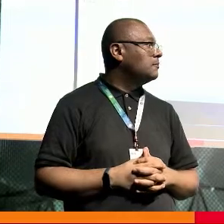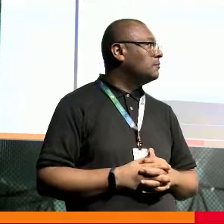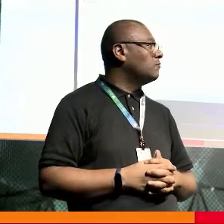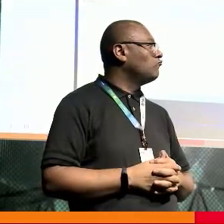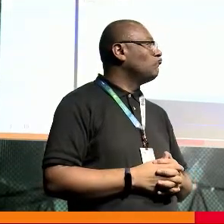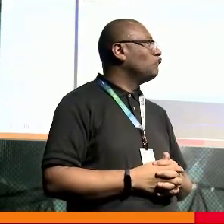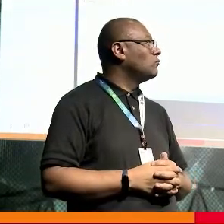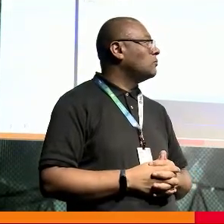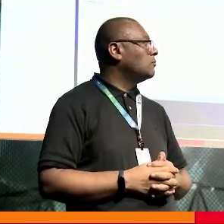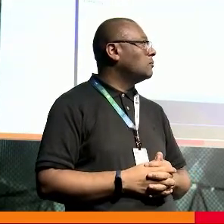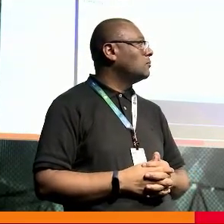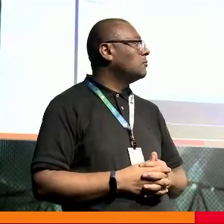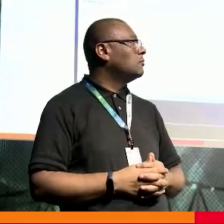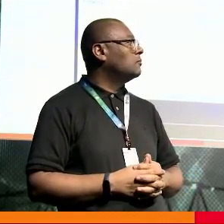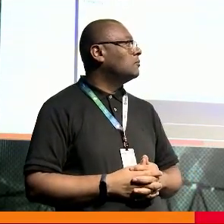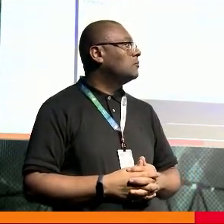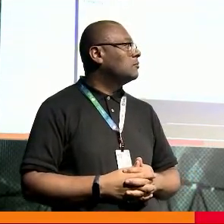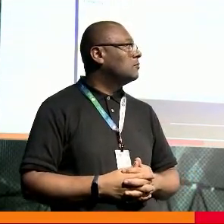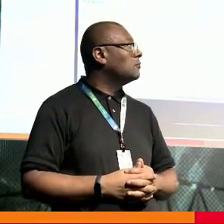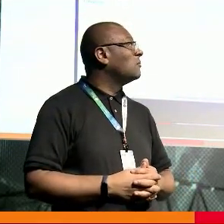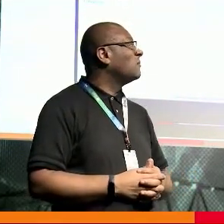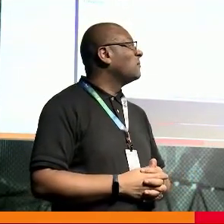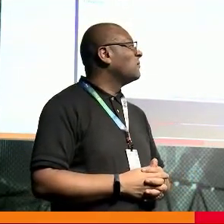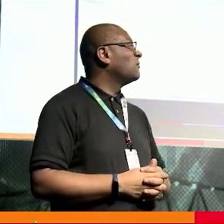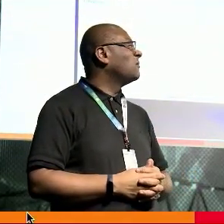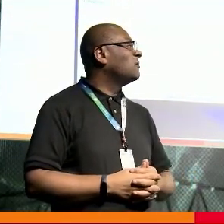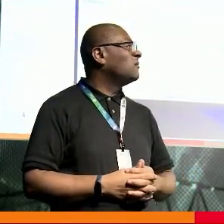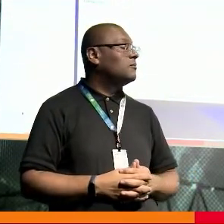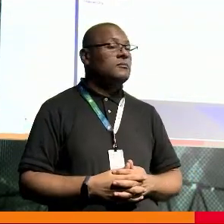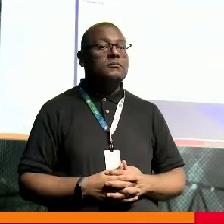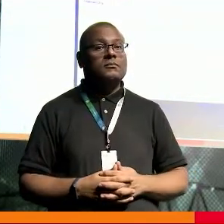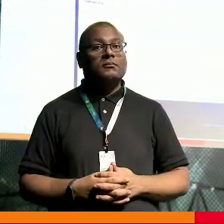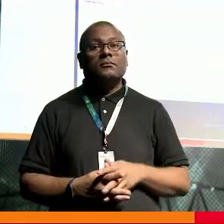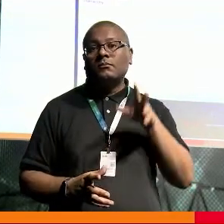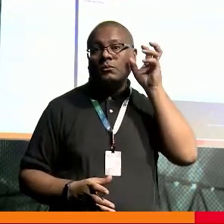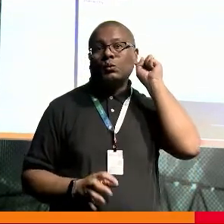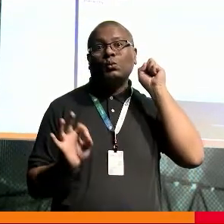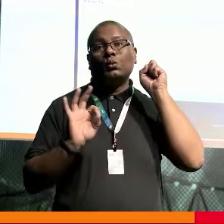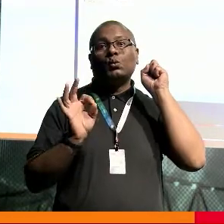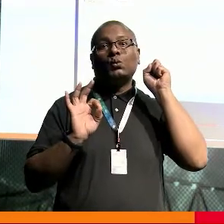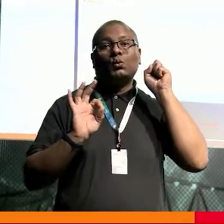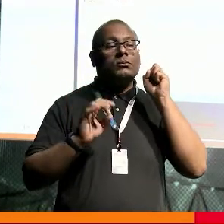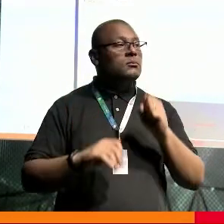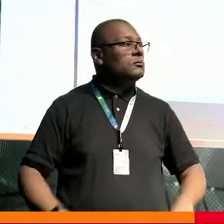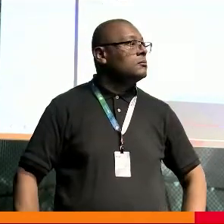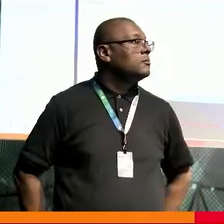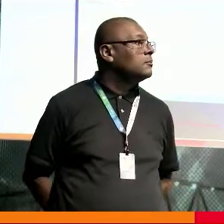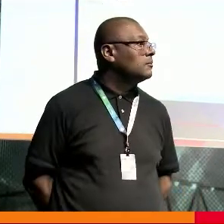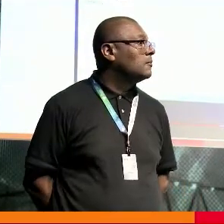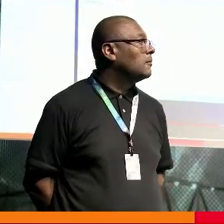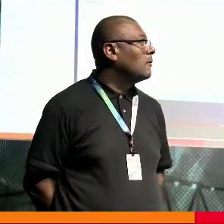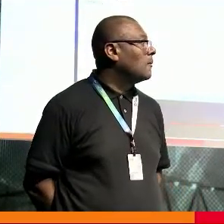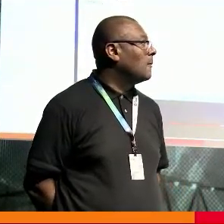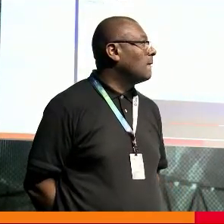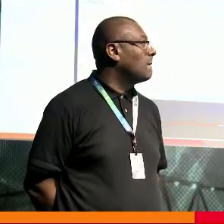Favorites, header, edit, button, steps, no data, button, show all help.